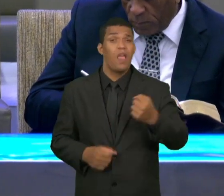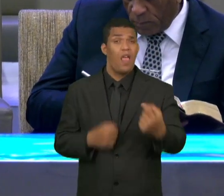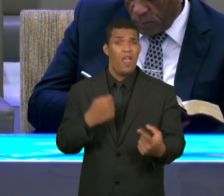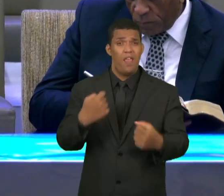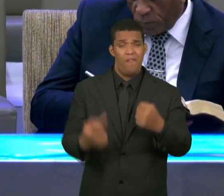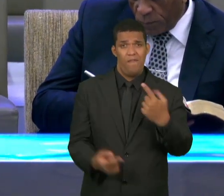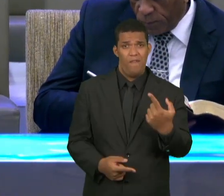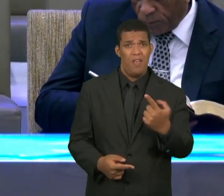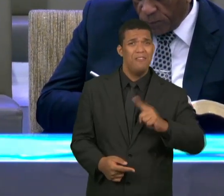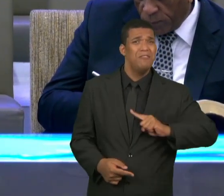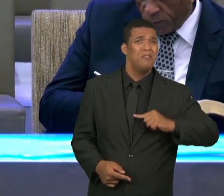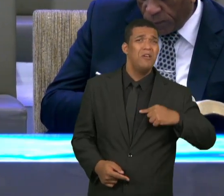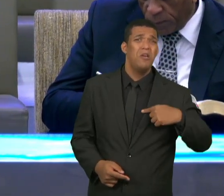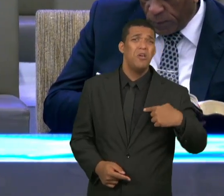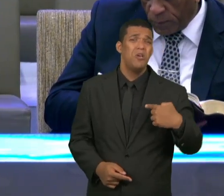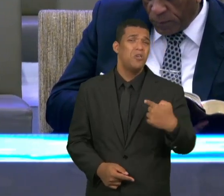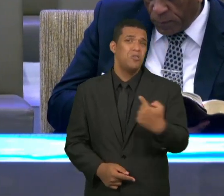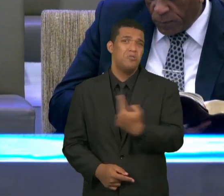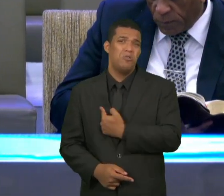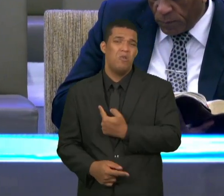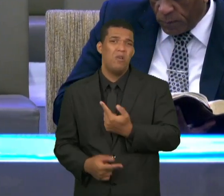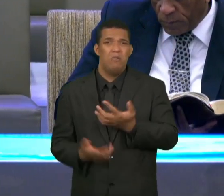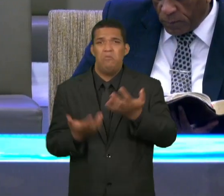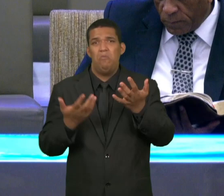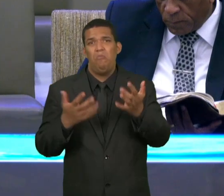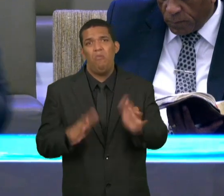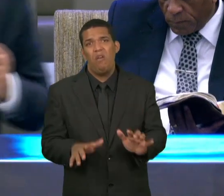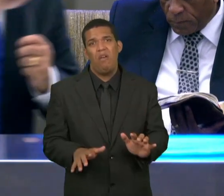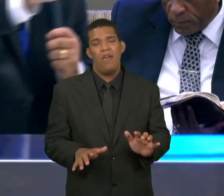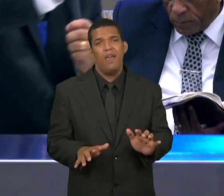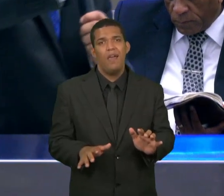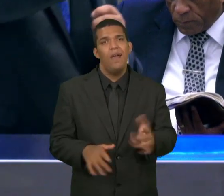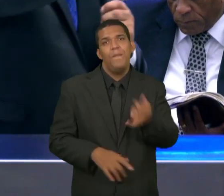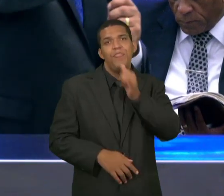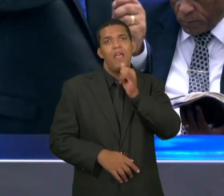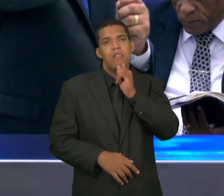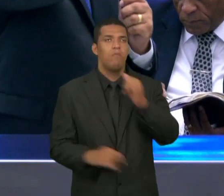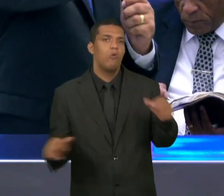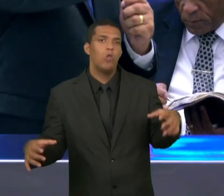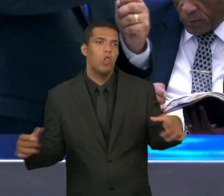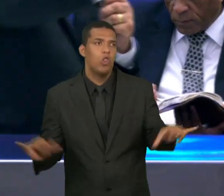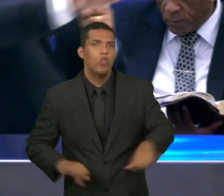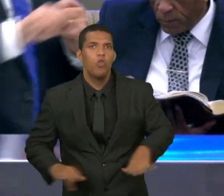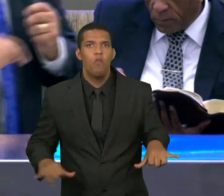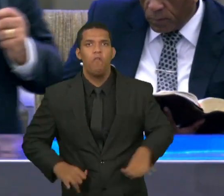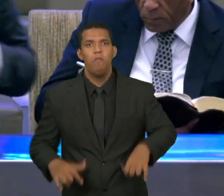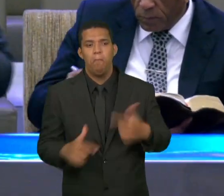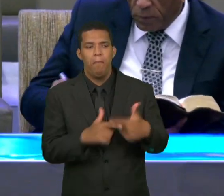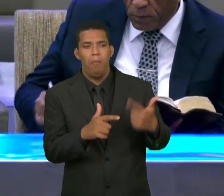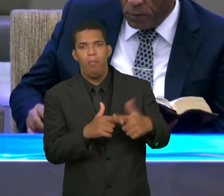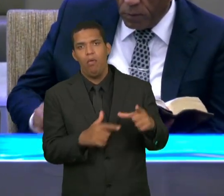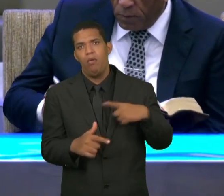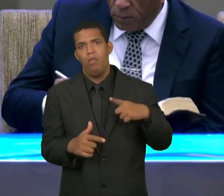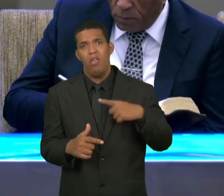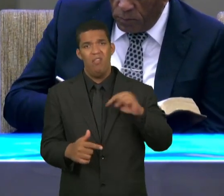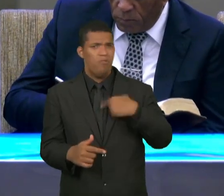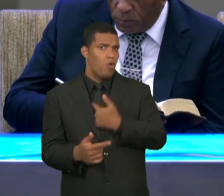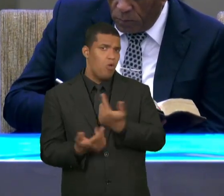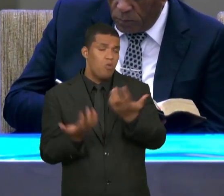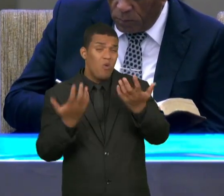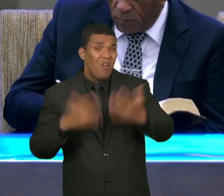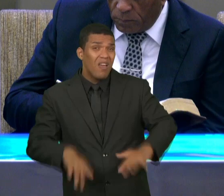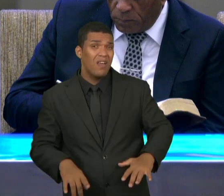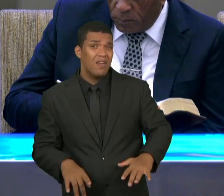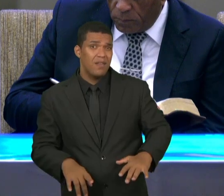queremos passar pelo que temos que passar para que o propósito de Deus seja realizado. Mas